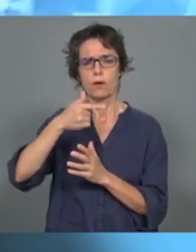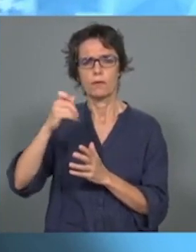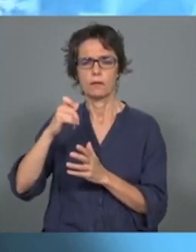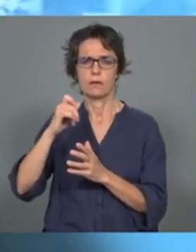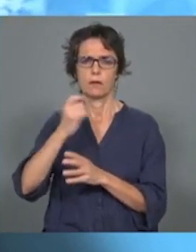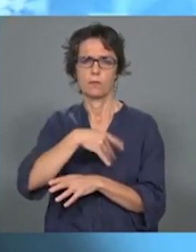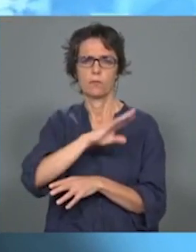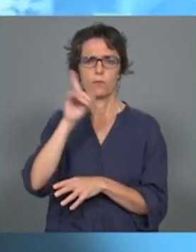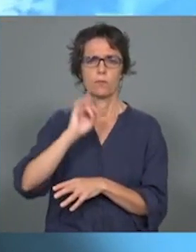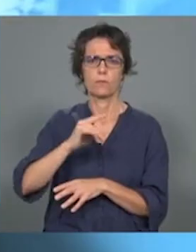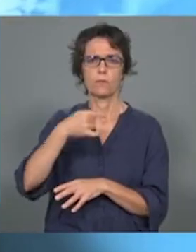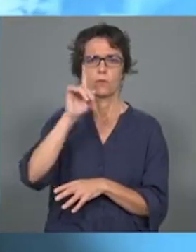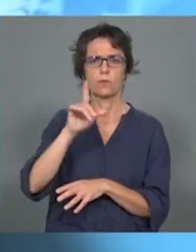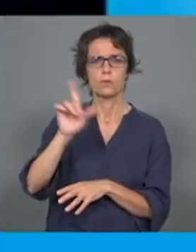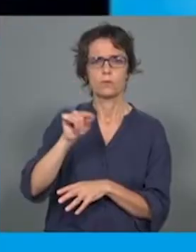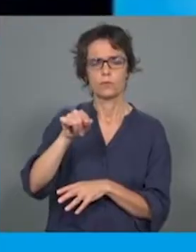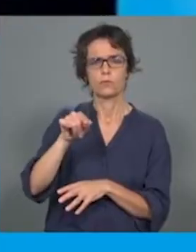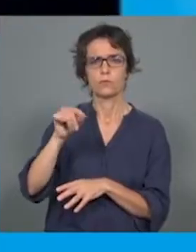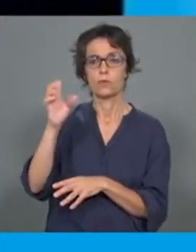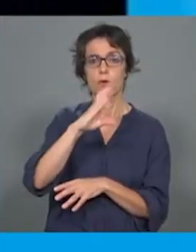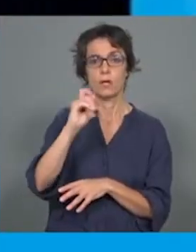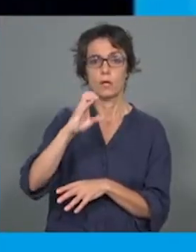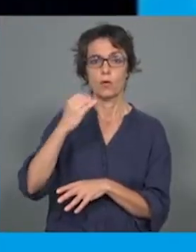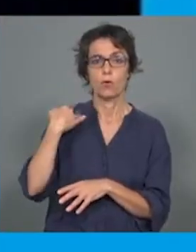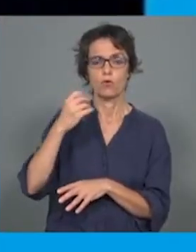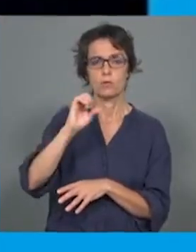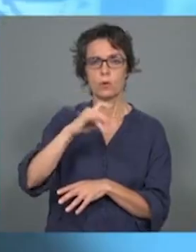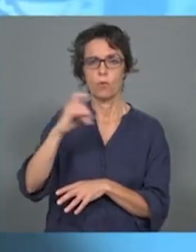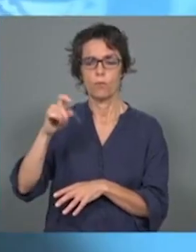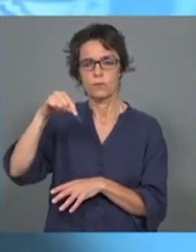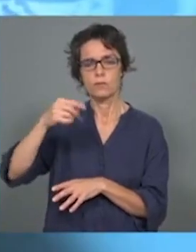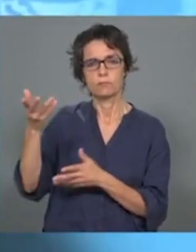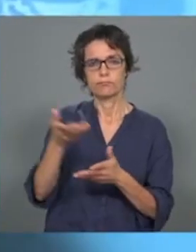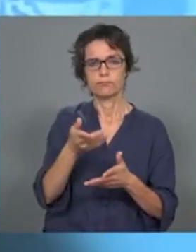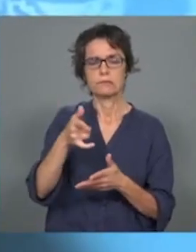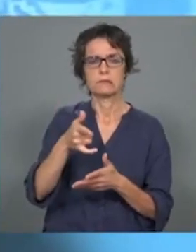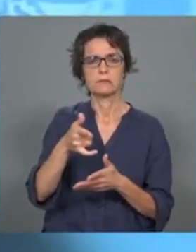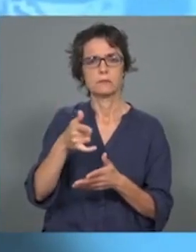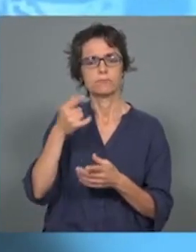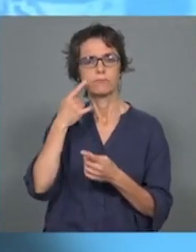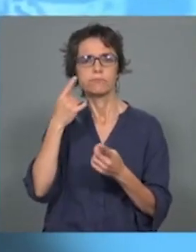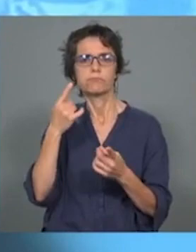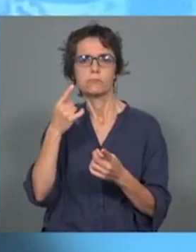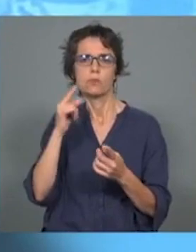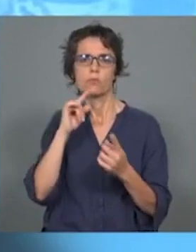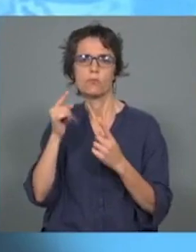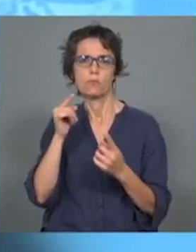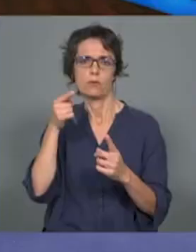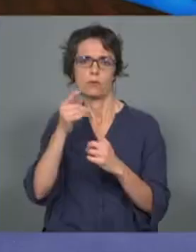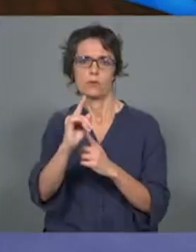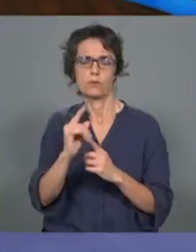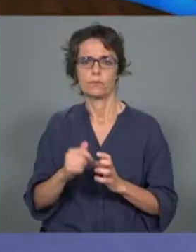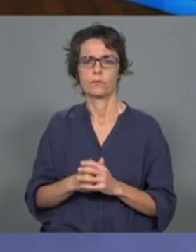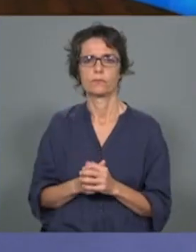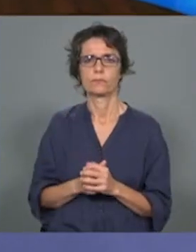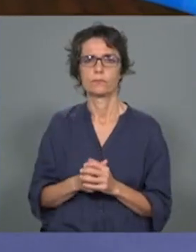Costa Gomes preside a este Centro de Estudos, está hoje connosco para apresentar o propósito deste debate. Professor Carlos Costa Gomes, muito boa